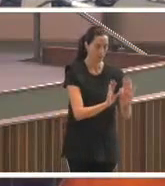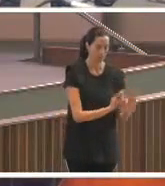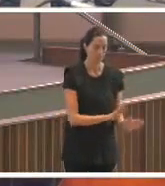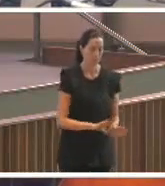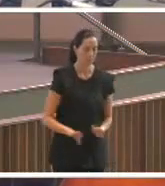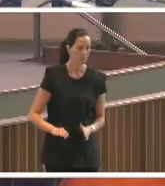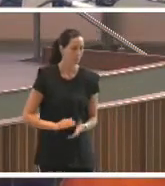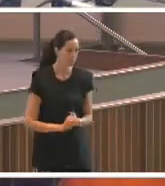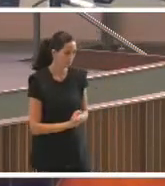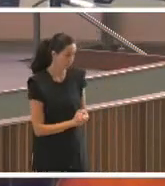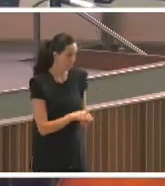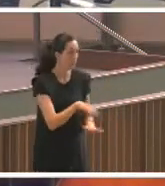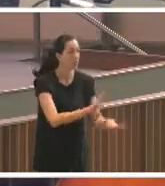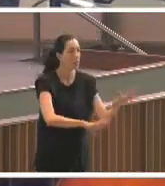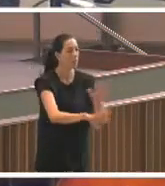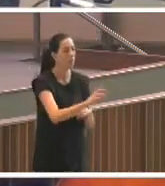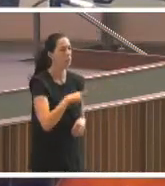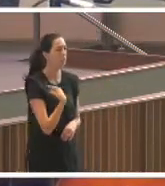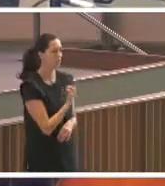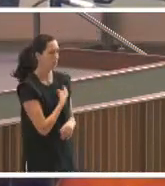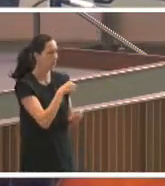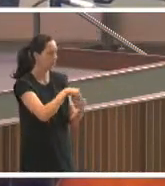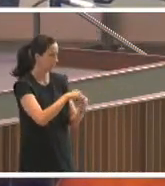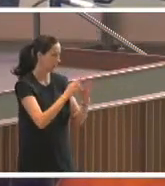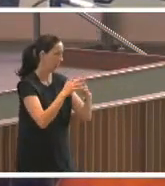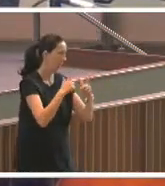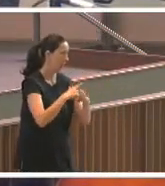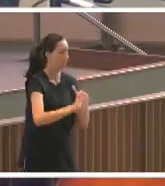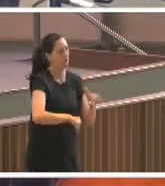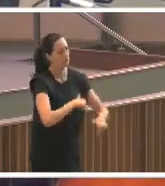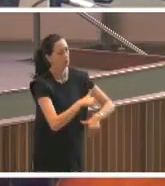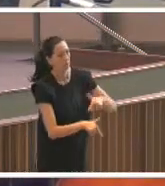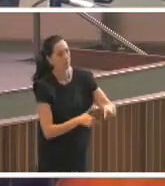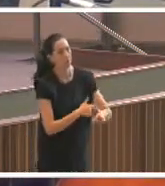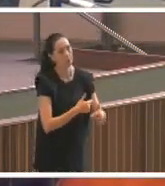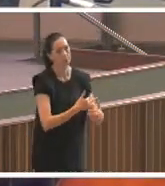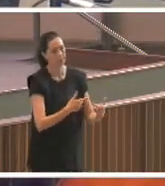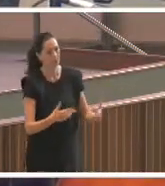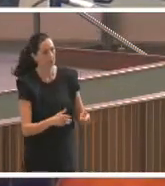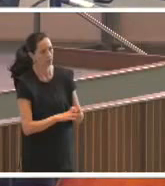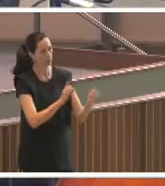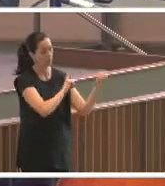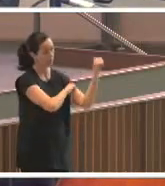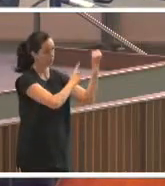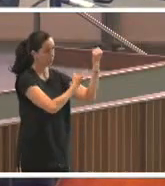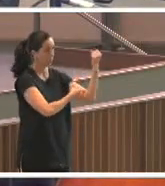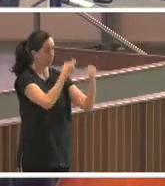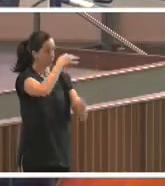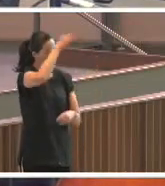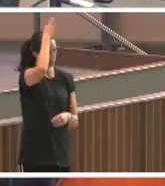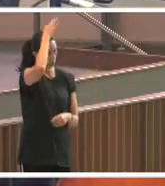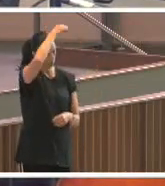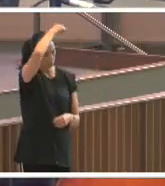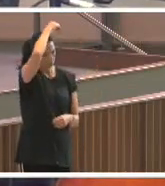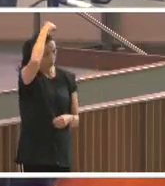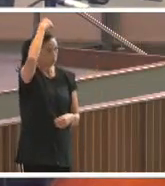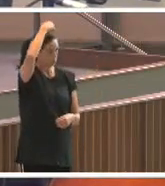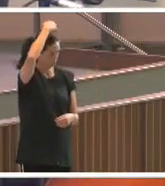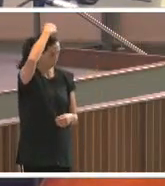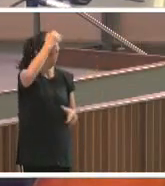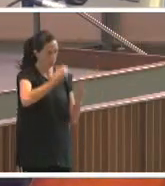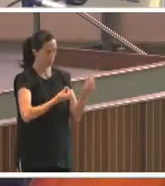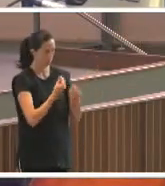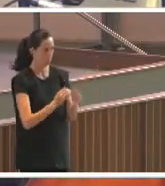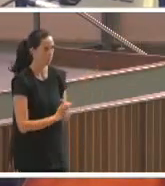tão complicadas na cabeça de quem entende esse aspecto da autoridade espiritual. Eu me lembro que quando a gente